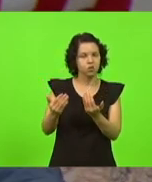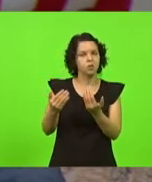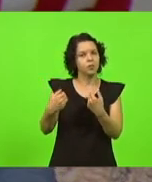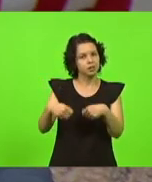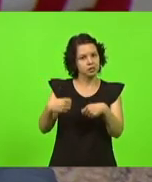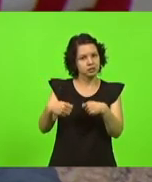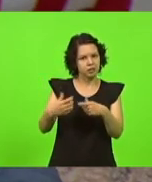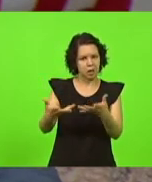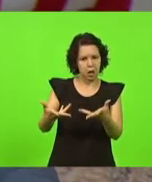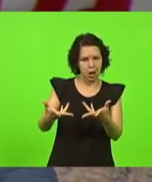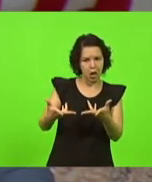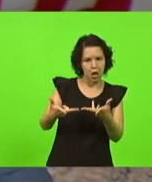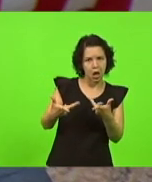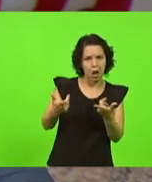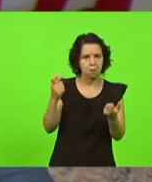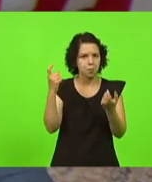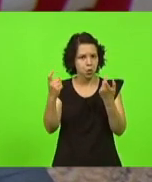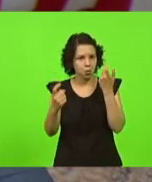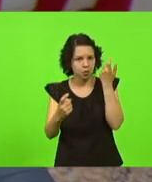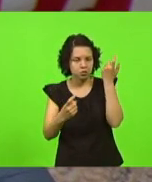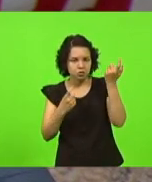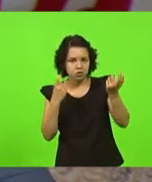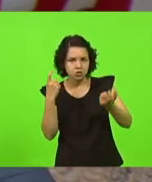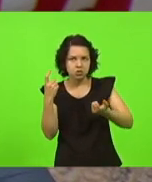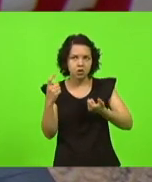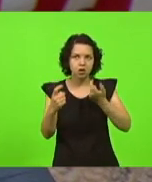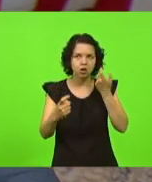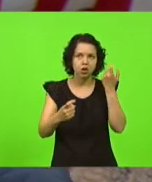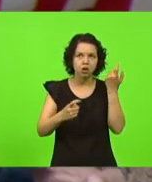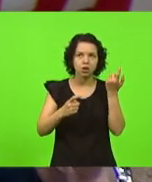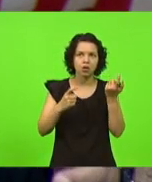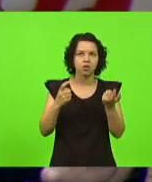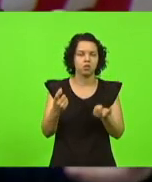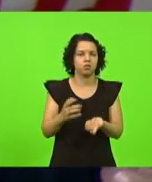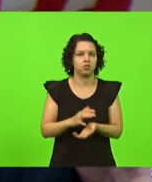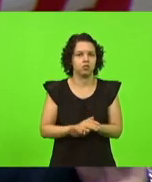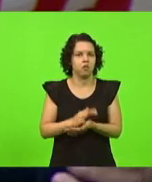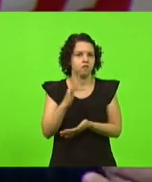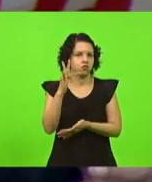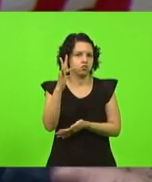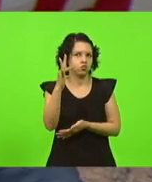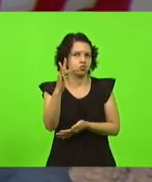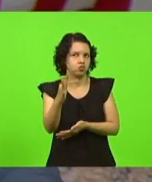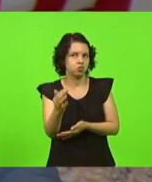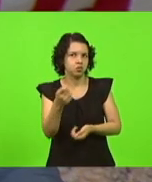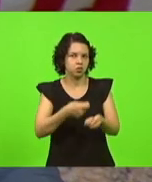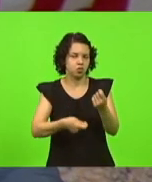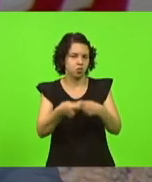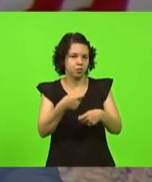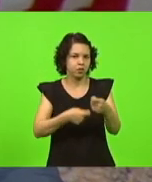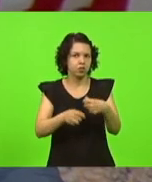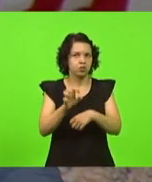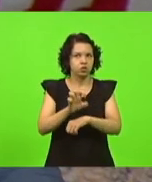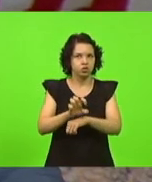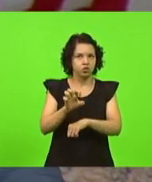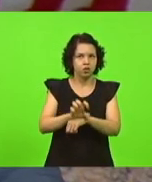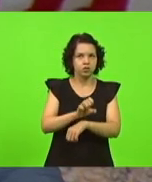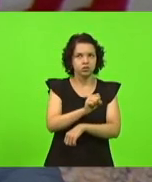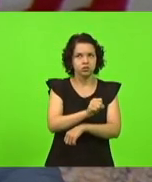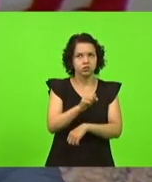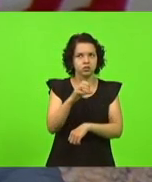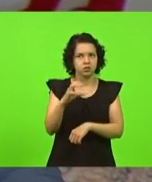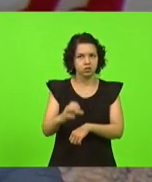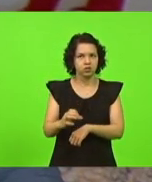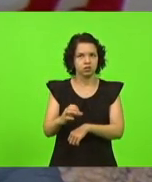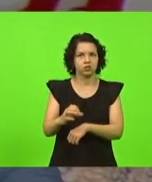esse zelo demonstrado, essa preocupação com o futuro da economia do Estado de Santa Catarina em